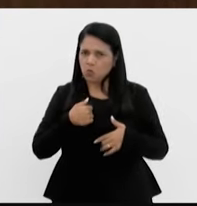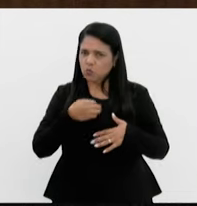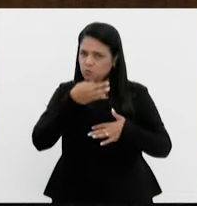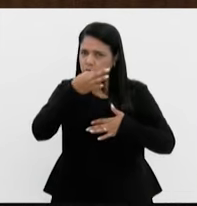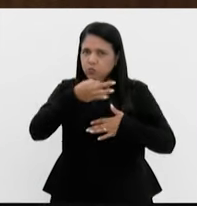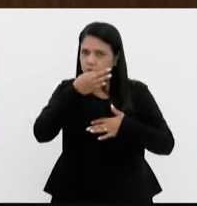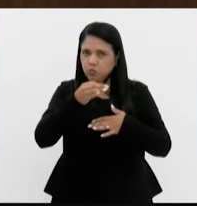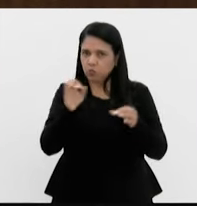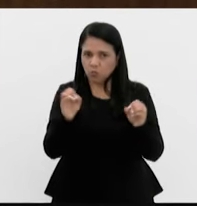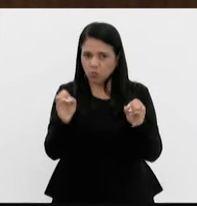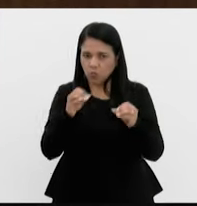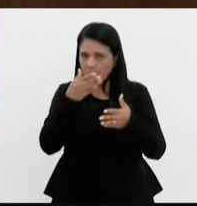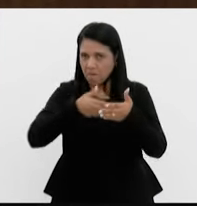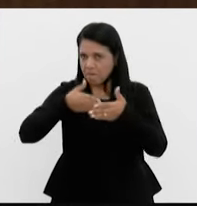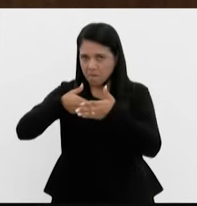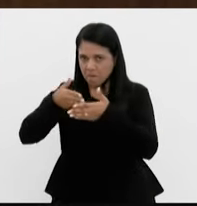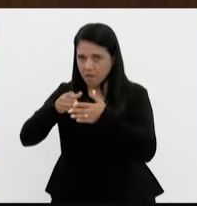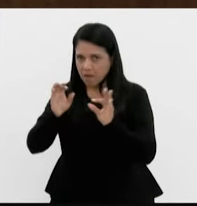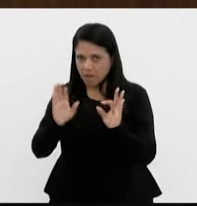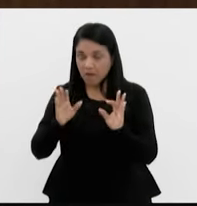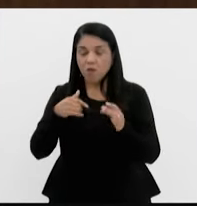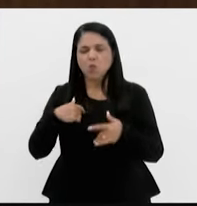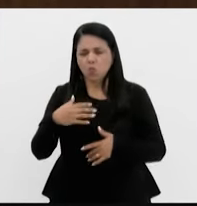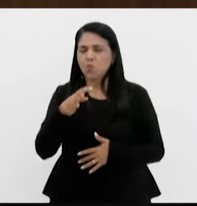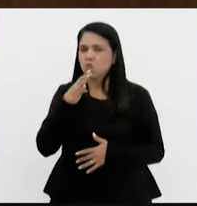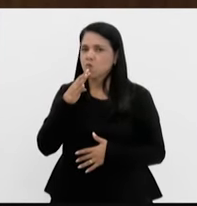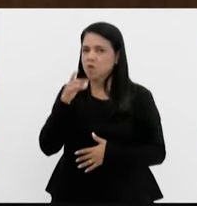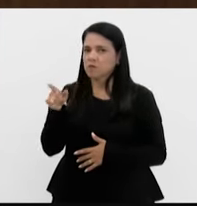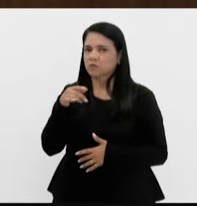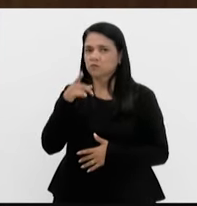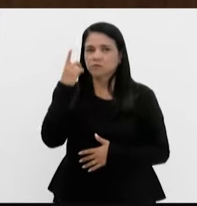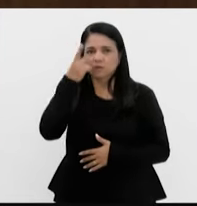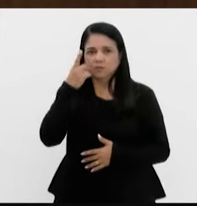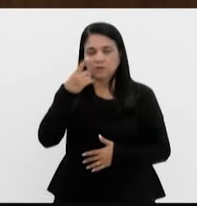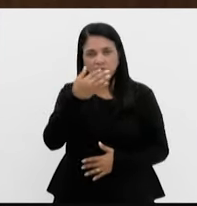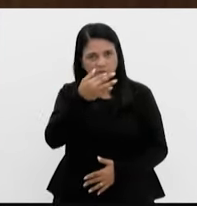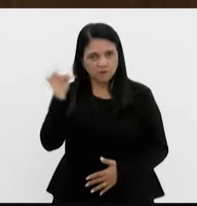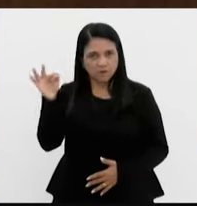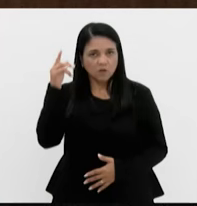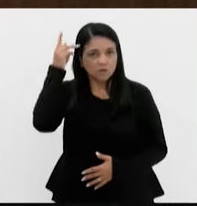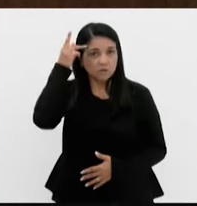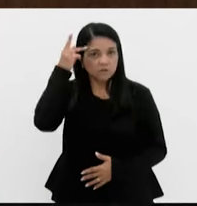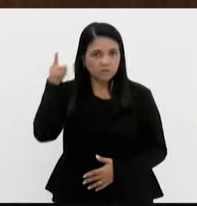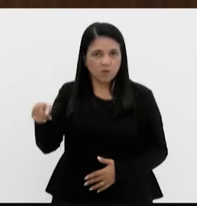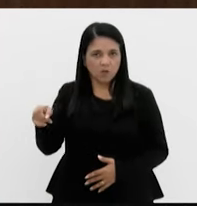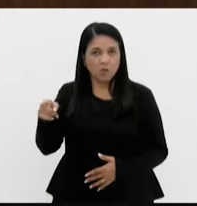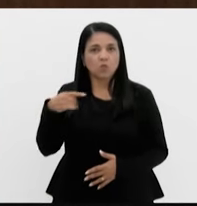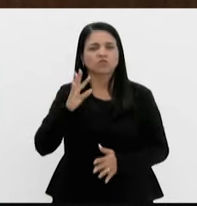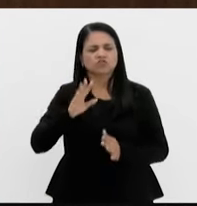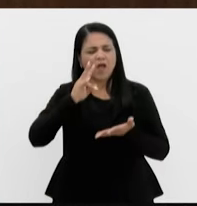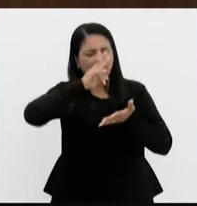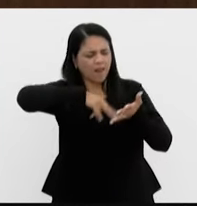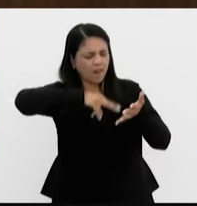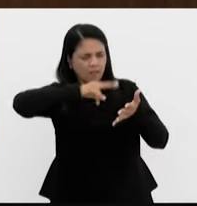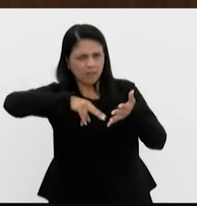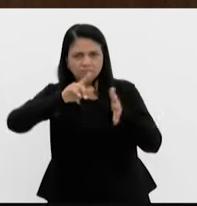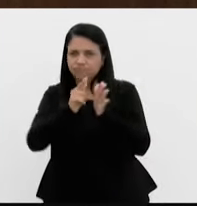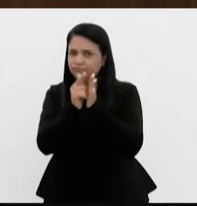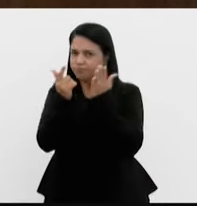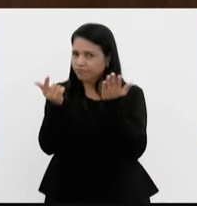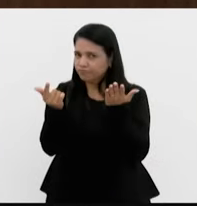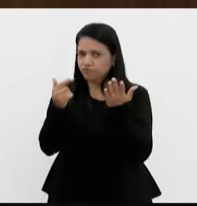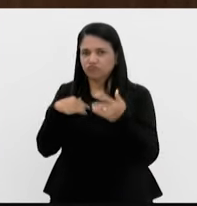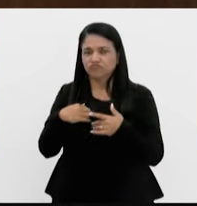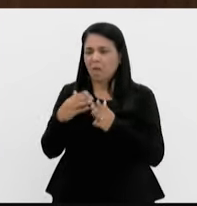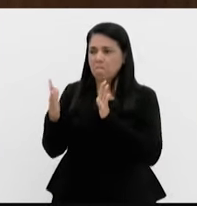né Porque eu só conheço deputado federal de São Paulo por leituras jornalísticas Nunca